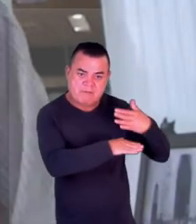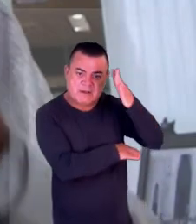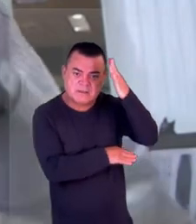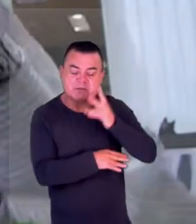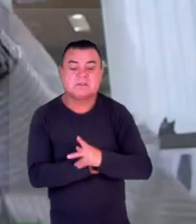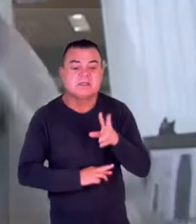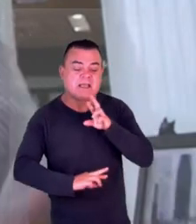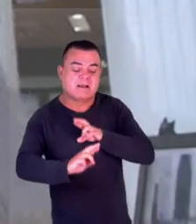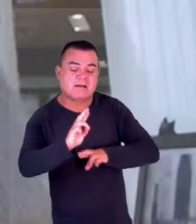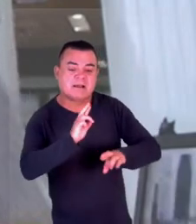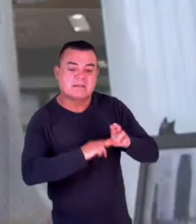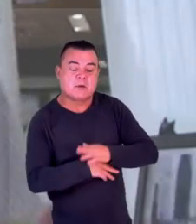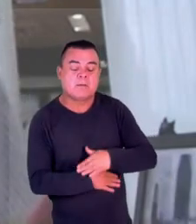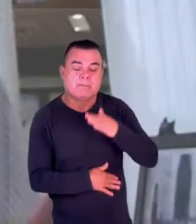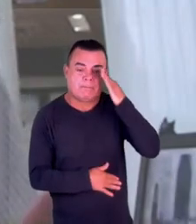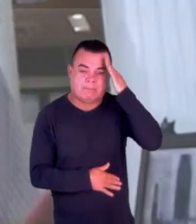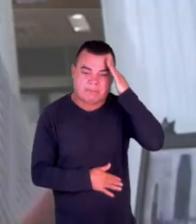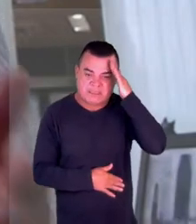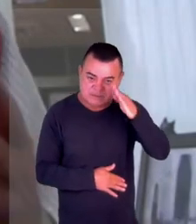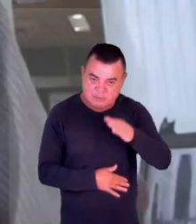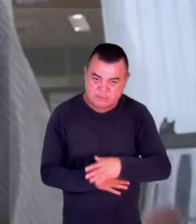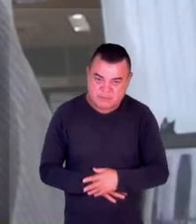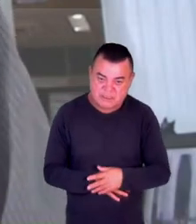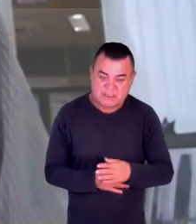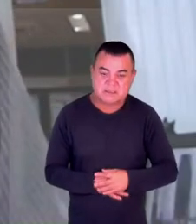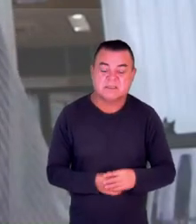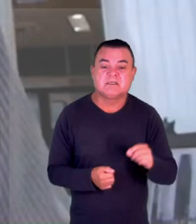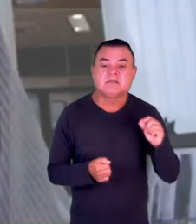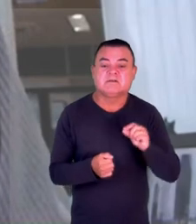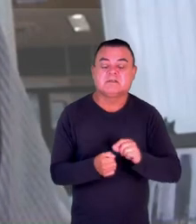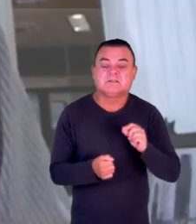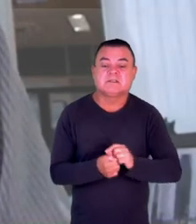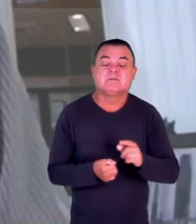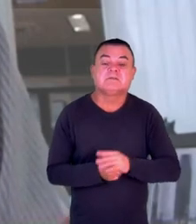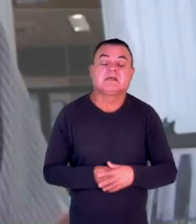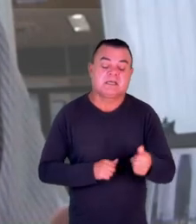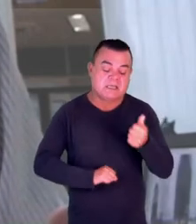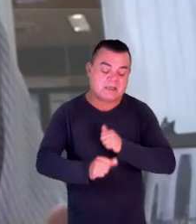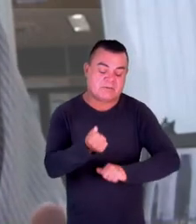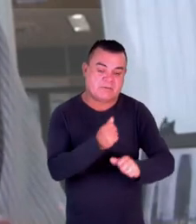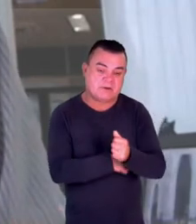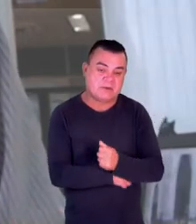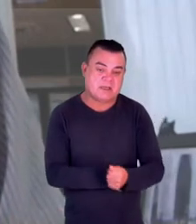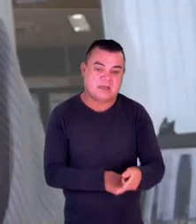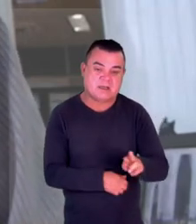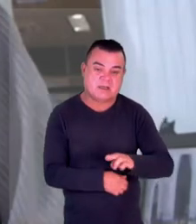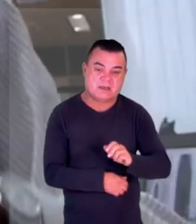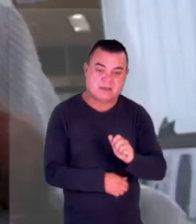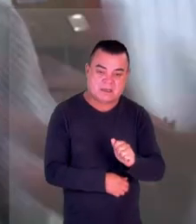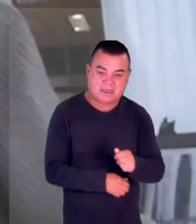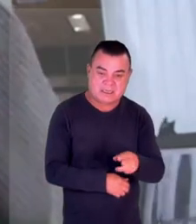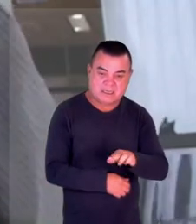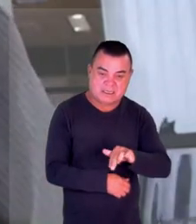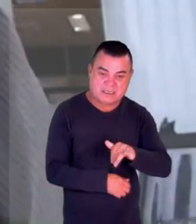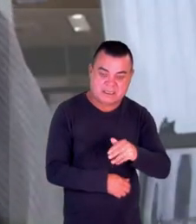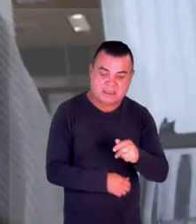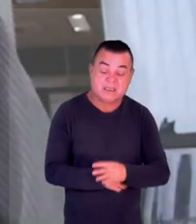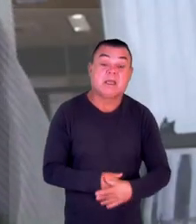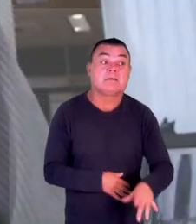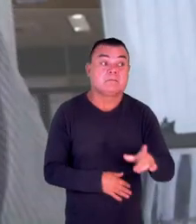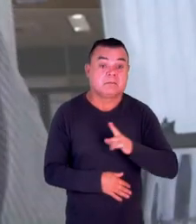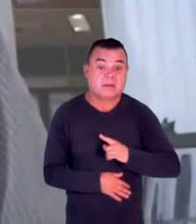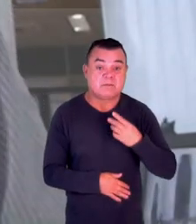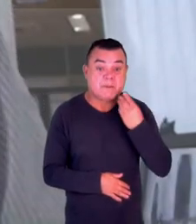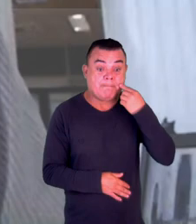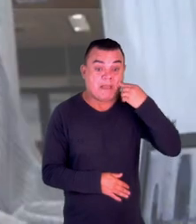relação eu digo principalmente à realização da reforma agrária né Nós temos aqui milhares de famílias